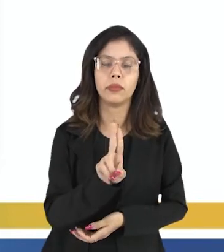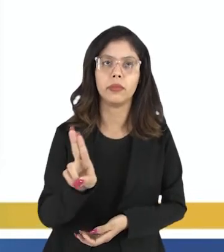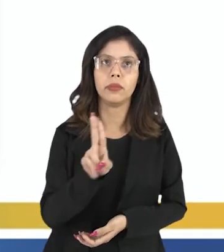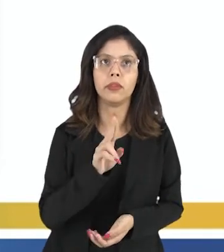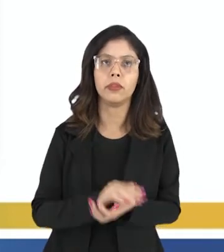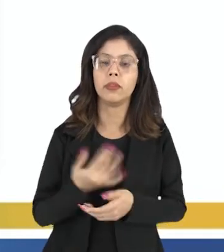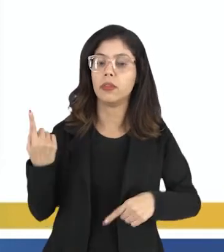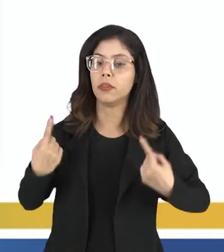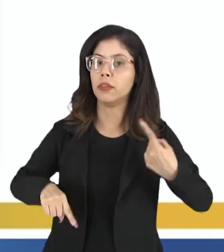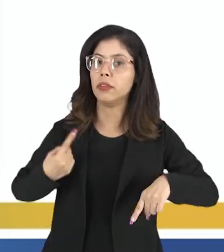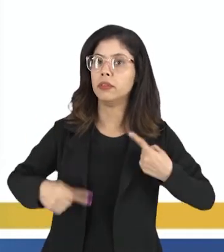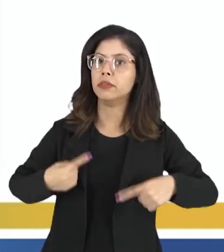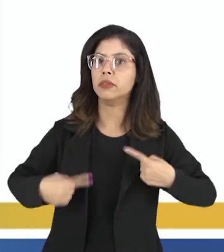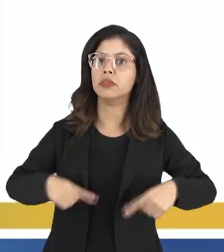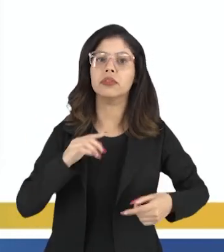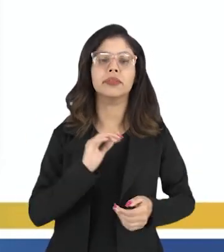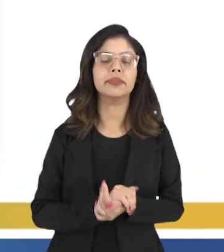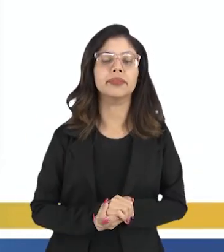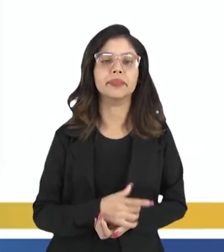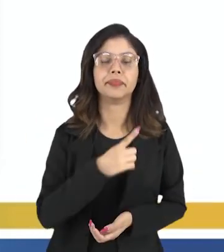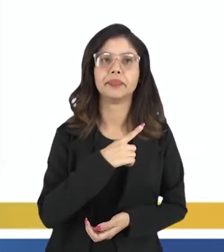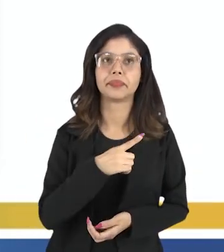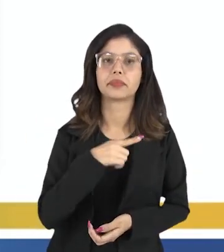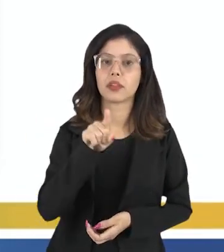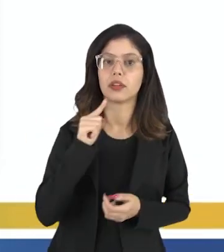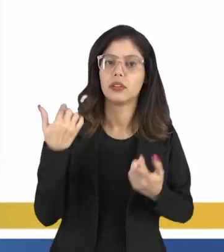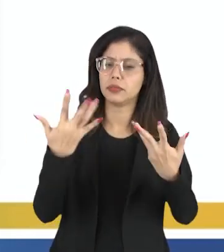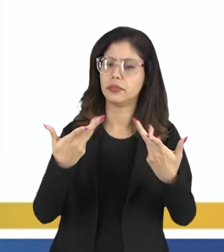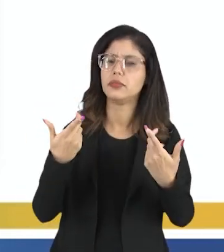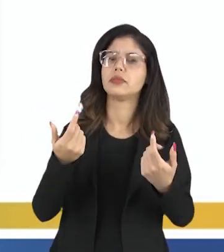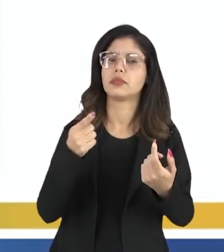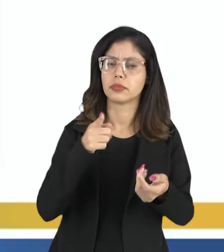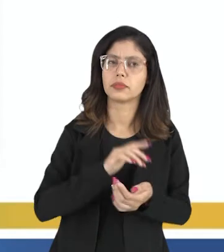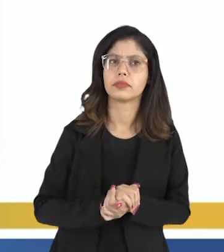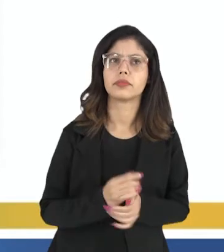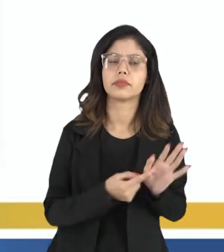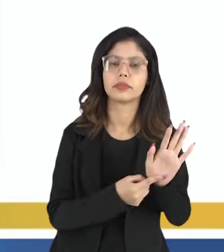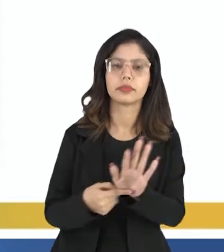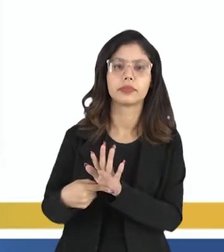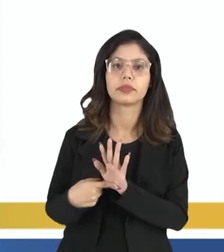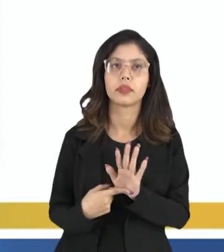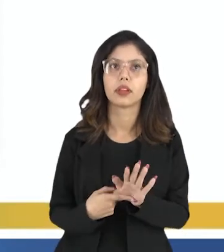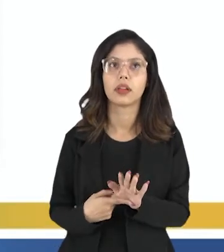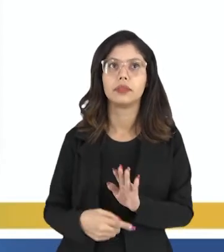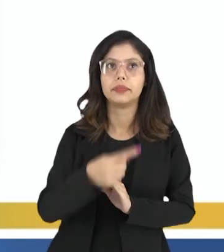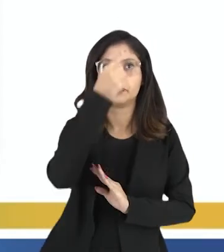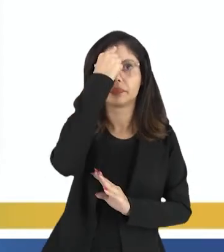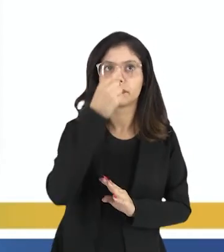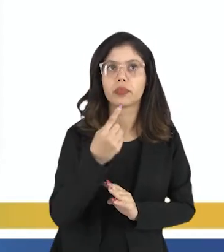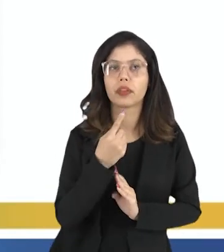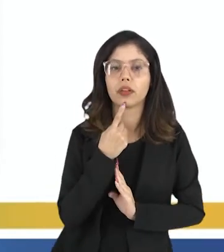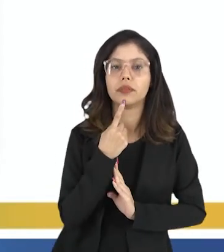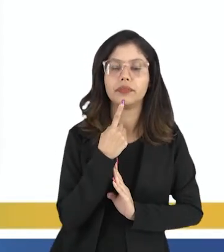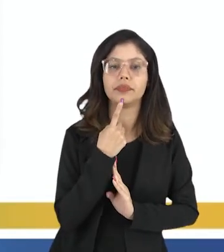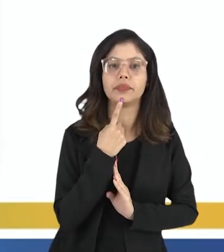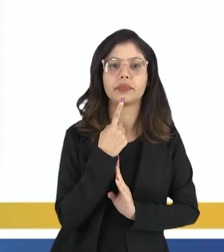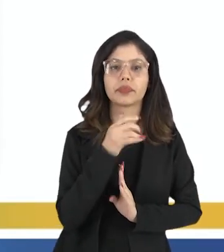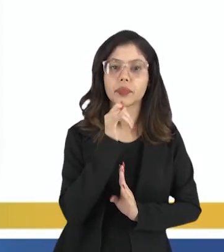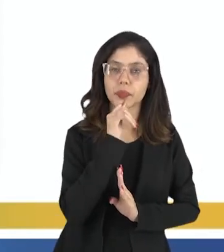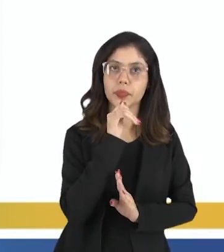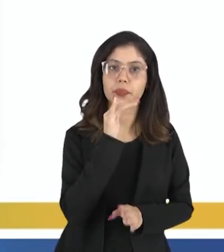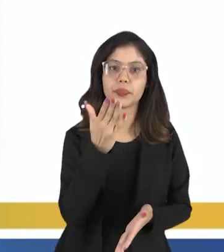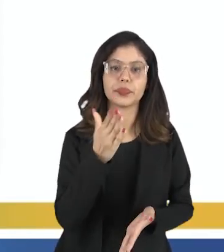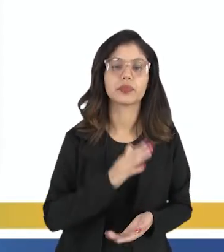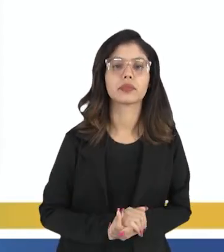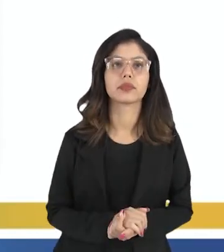como político, né? Geralmente temos esse hábito. É um representante. A imagem é apenas para